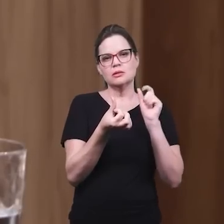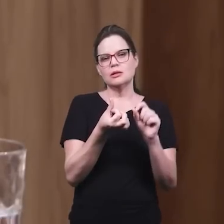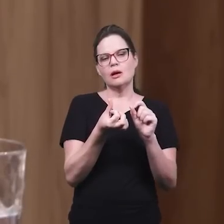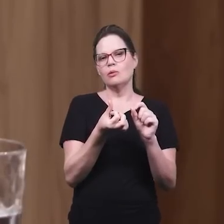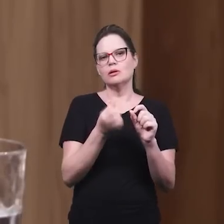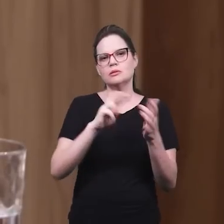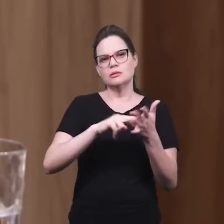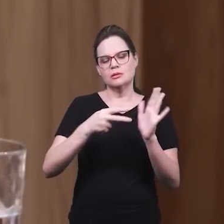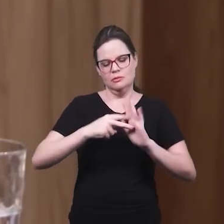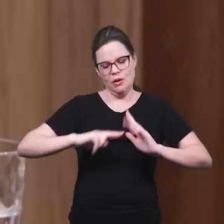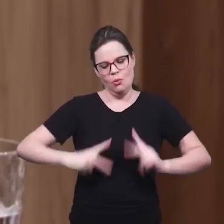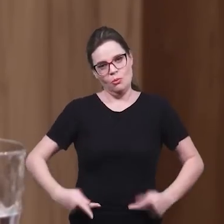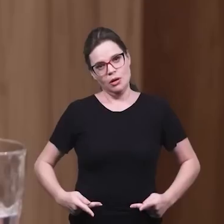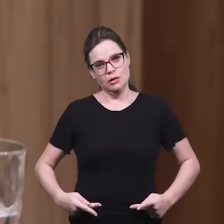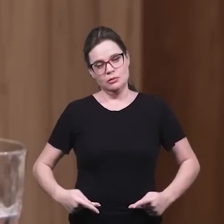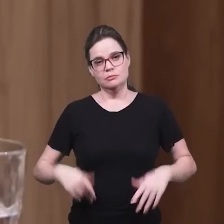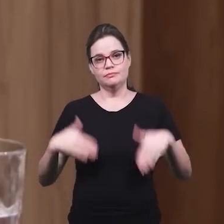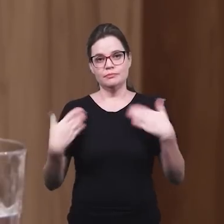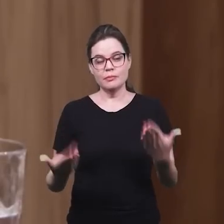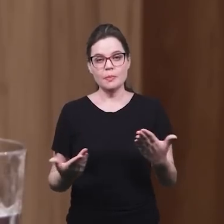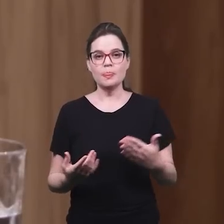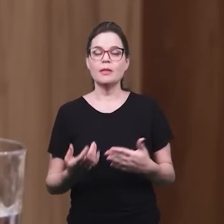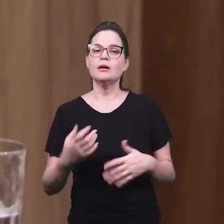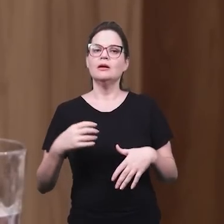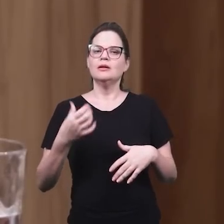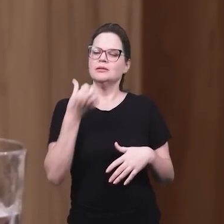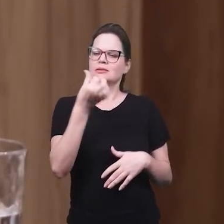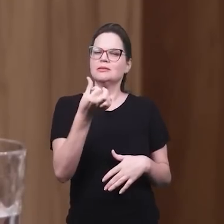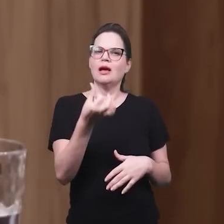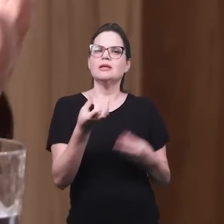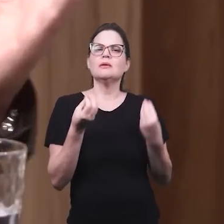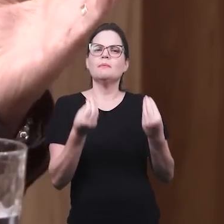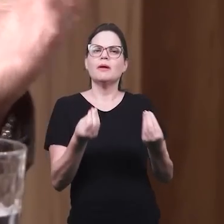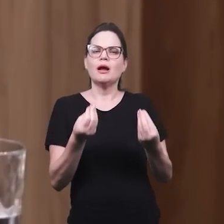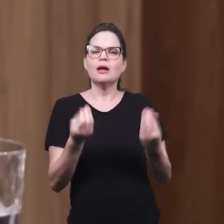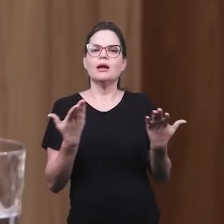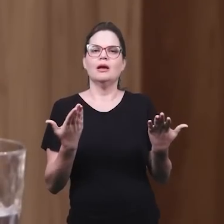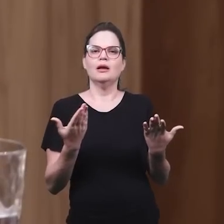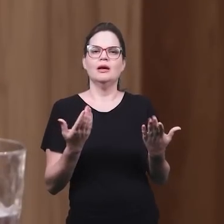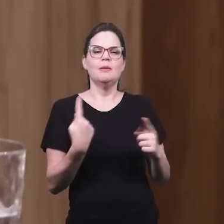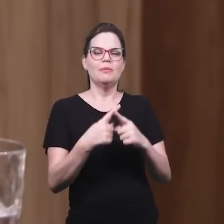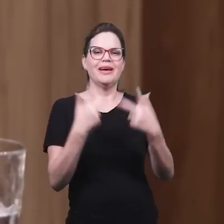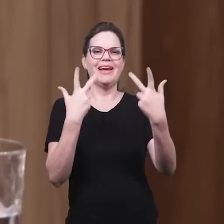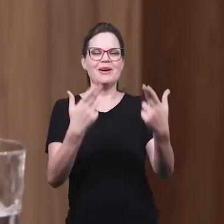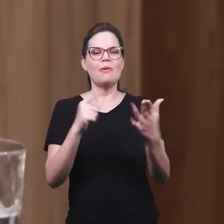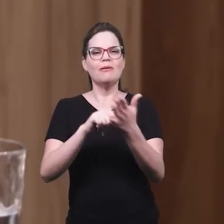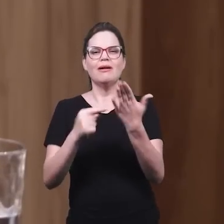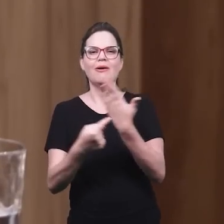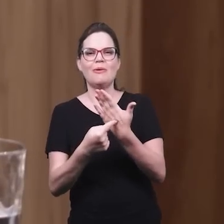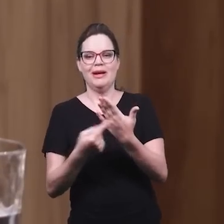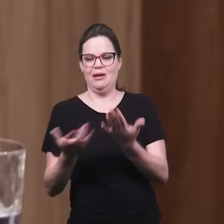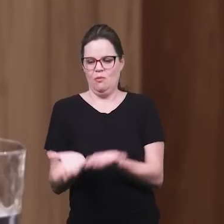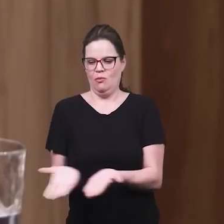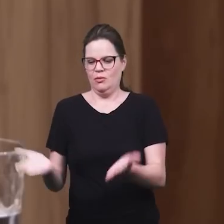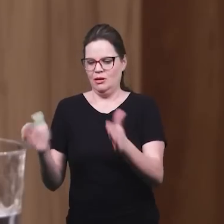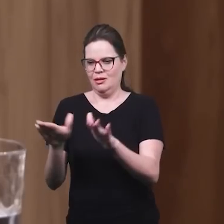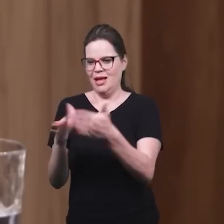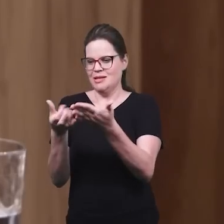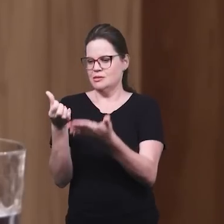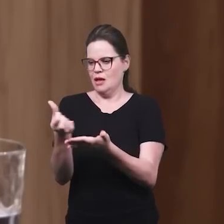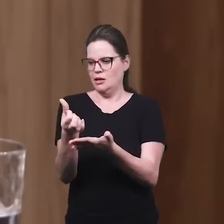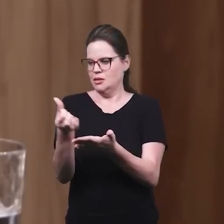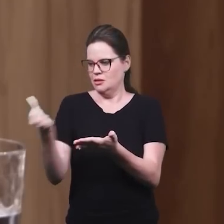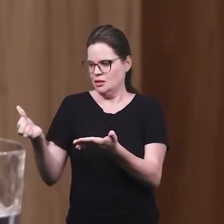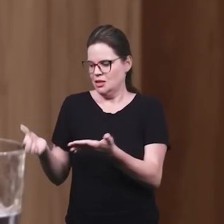Deus. Deus encontra o homem, Jesus quando veio ao mundo, ele encontrou o homem assim, como aquelas talhas, né? Encontrou o homem com